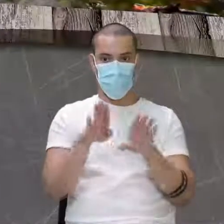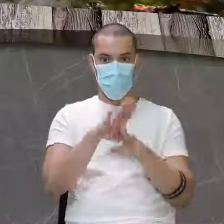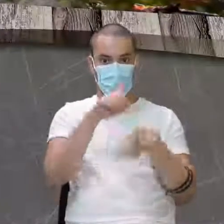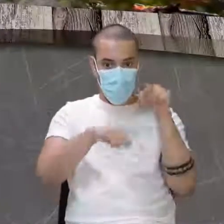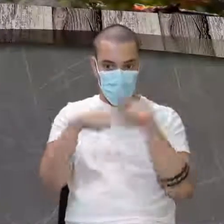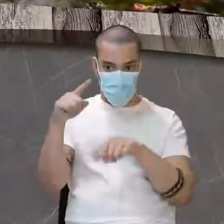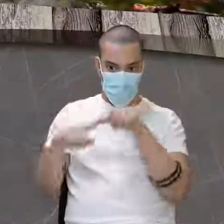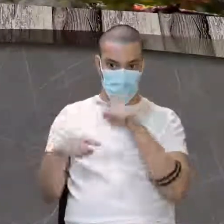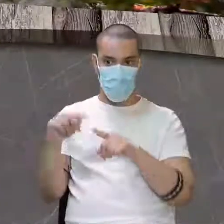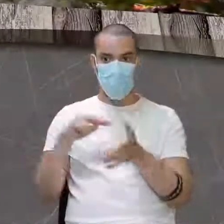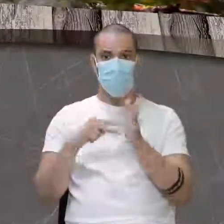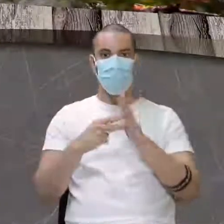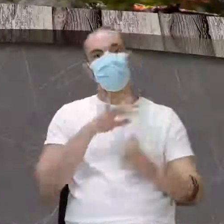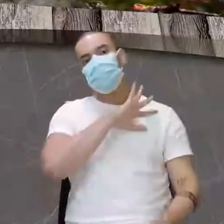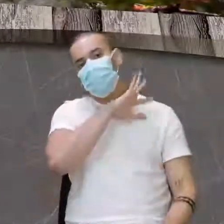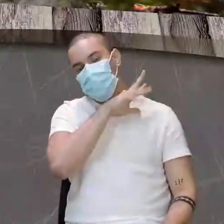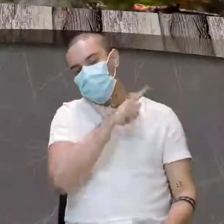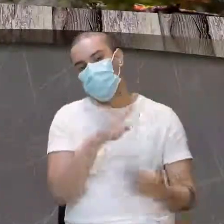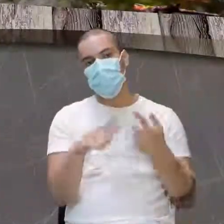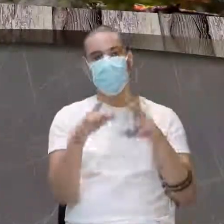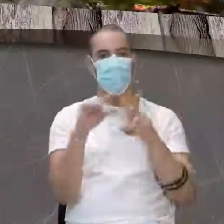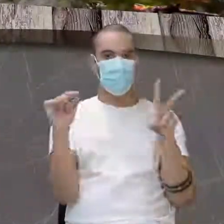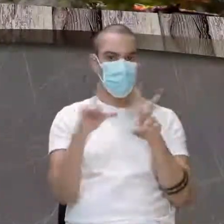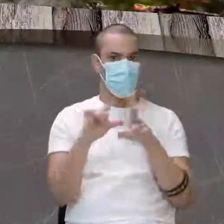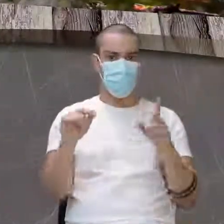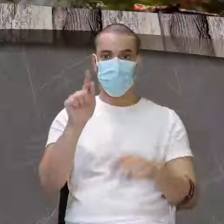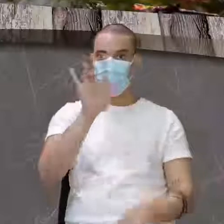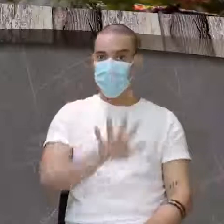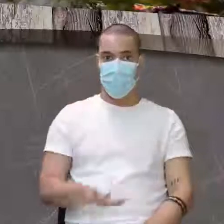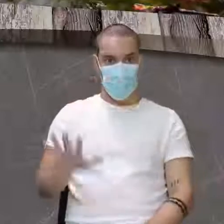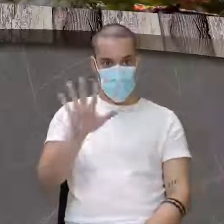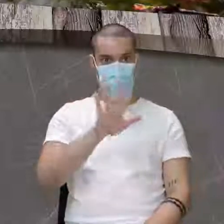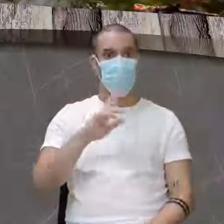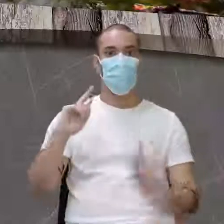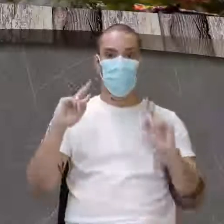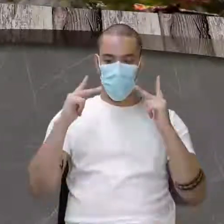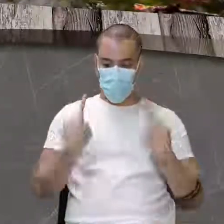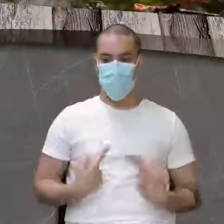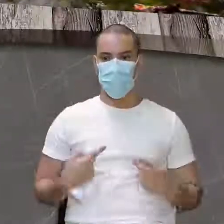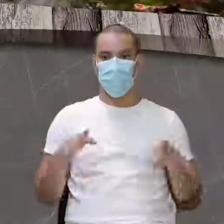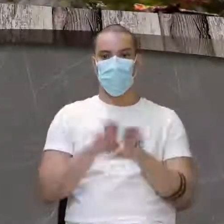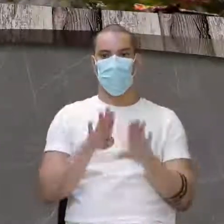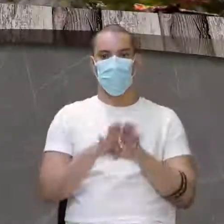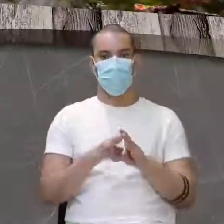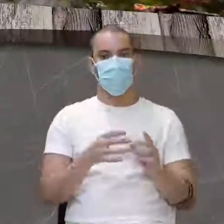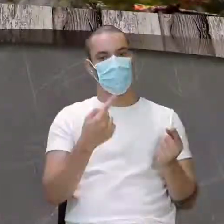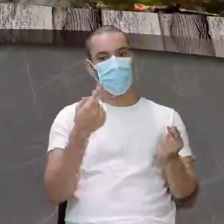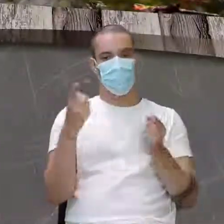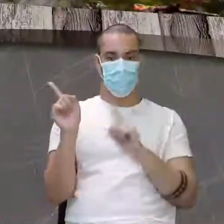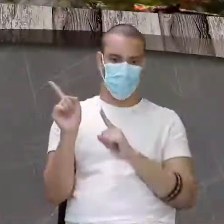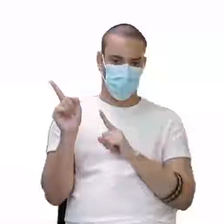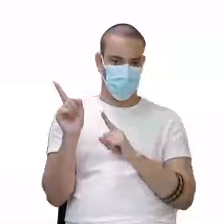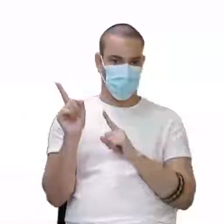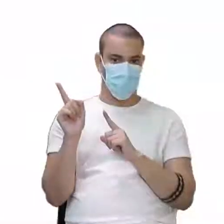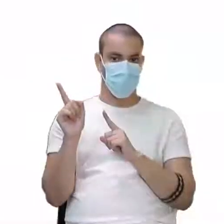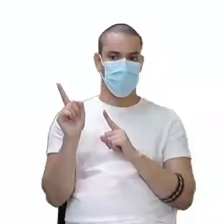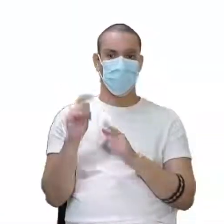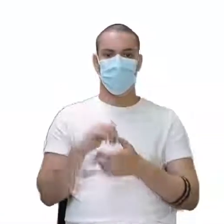elementos, os animais, os vegetais como um todo, e os seres humanos também. Tá bom? Olha lá na imagem.